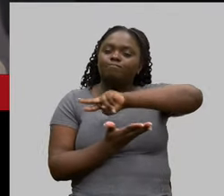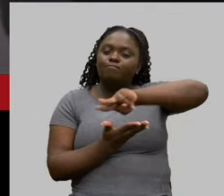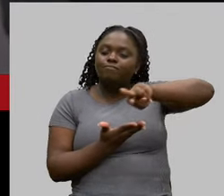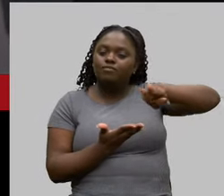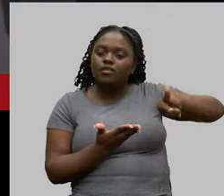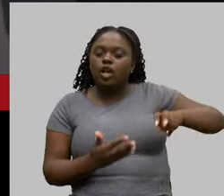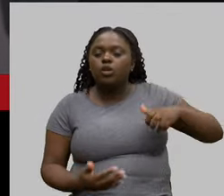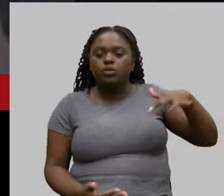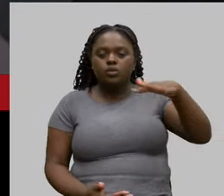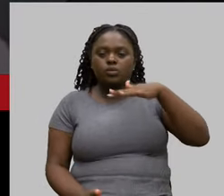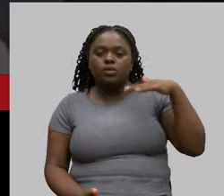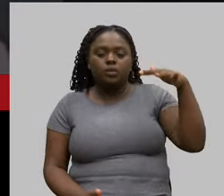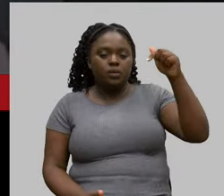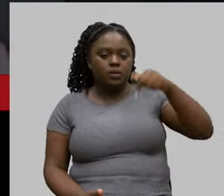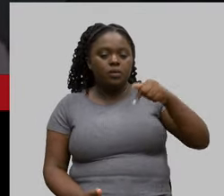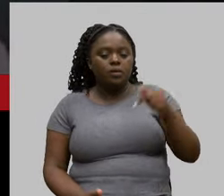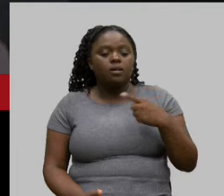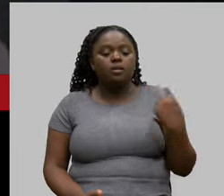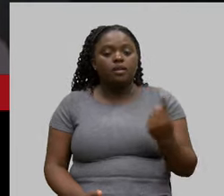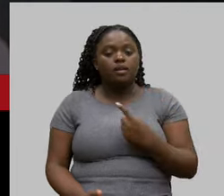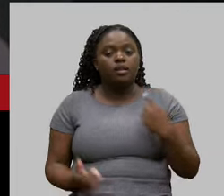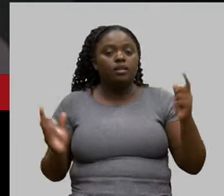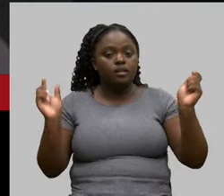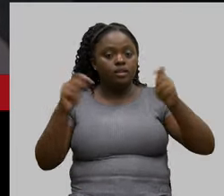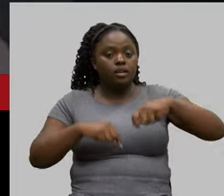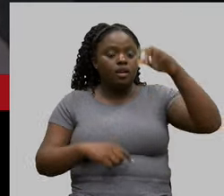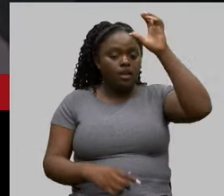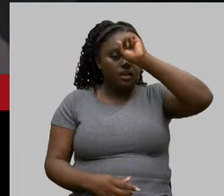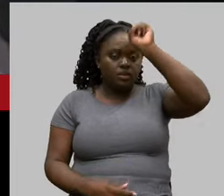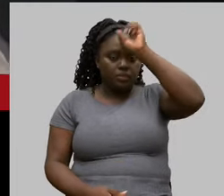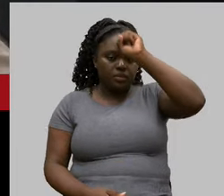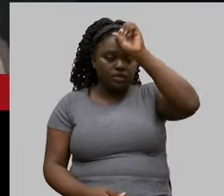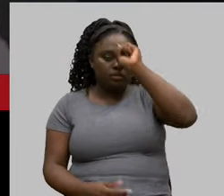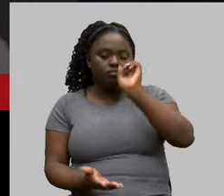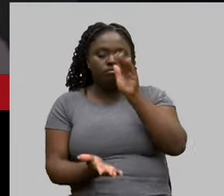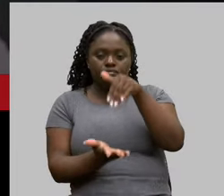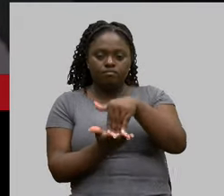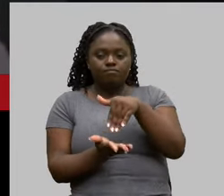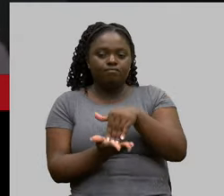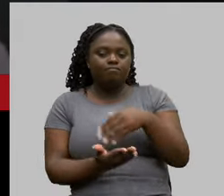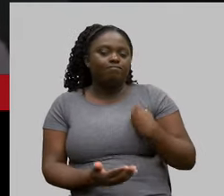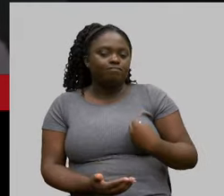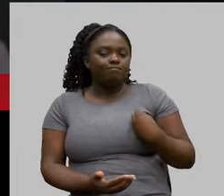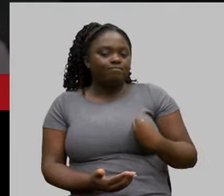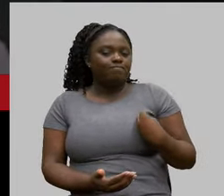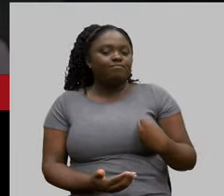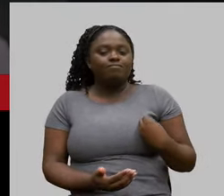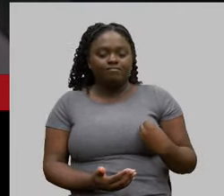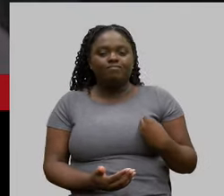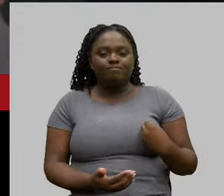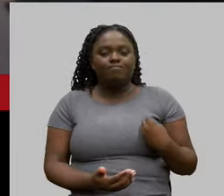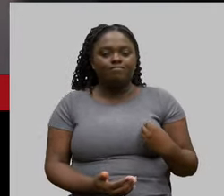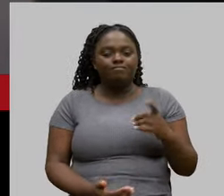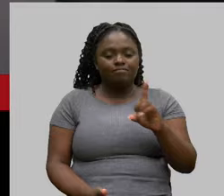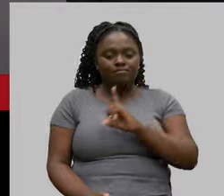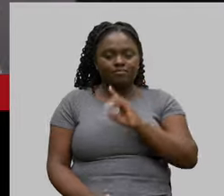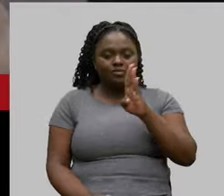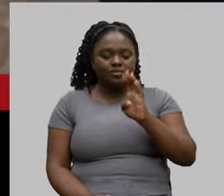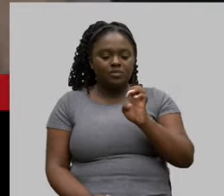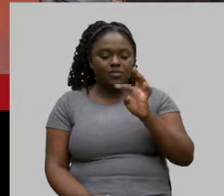ambientes aqui para que a gente possa aprender um pouco e ao final participar dos encaminhamentos junto com o deputado Betão